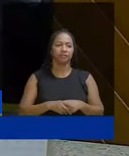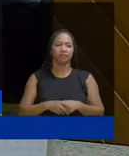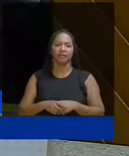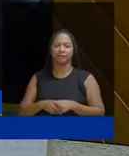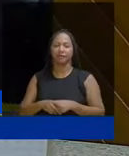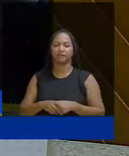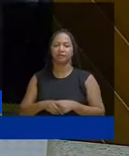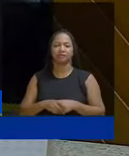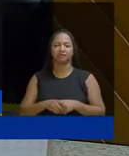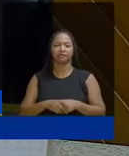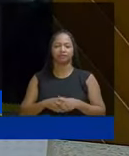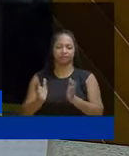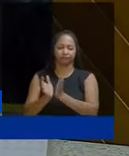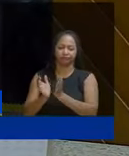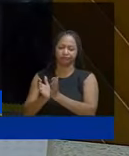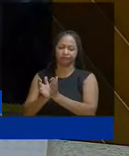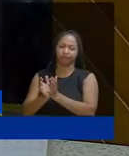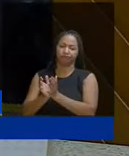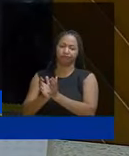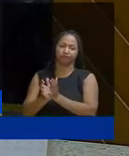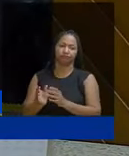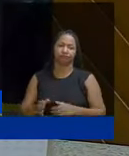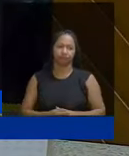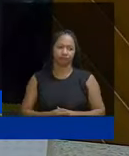do convênio.